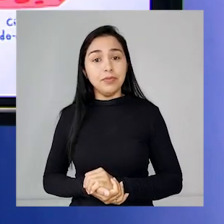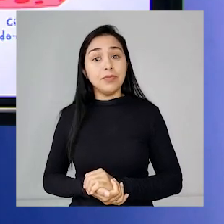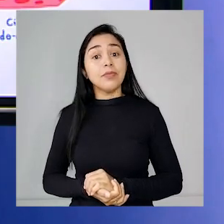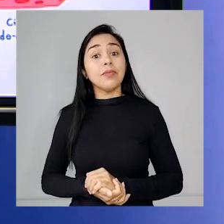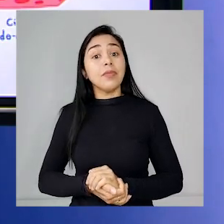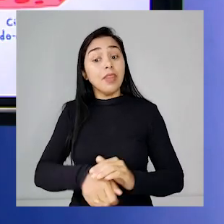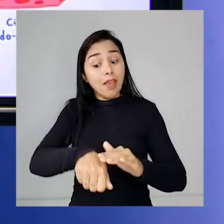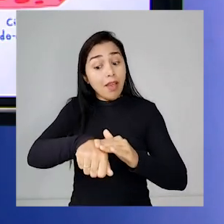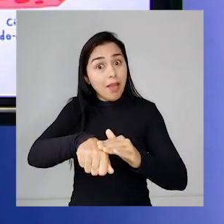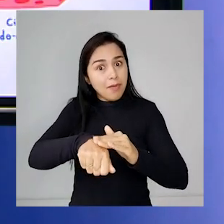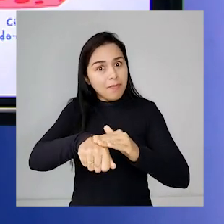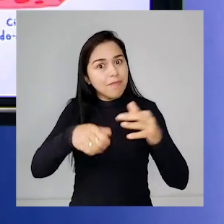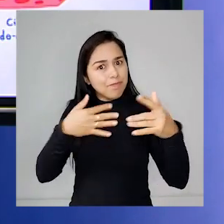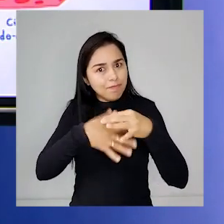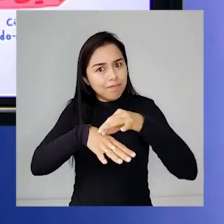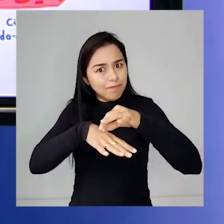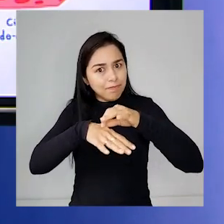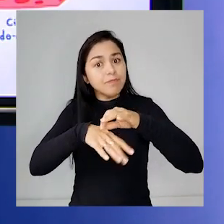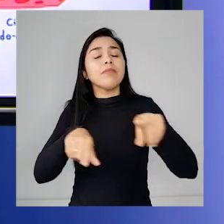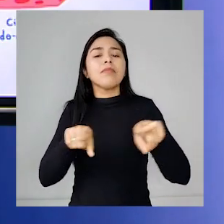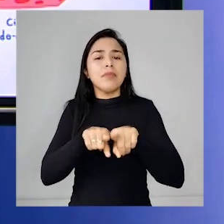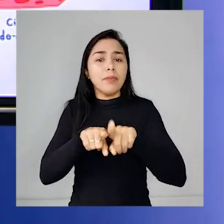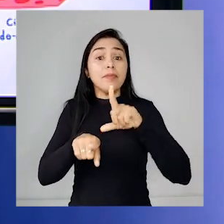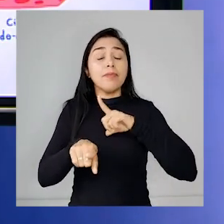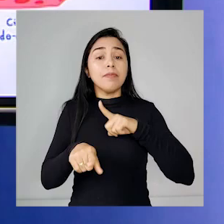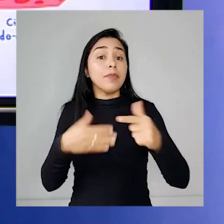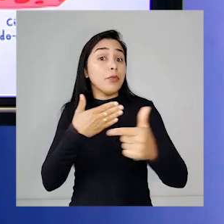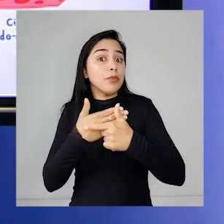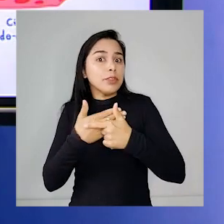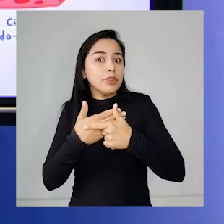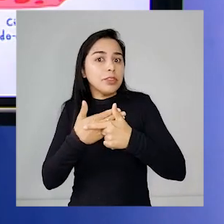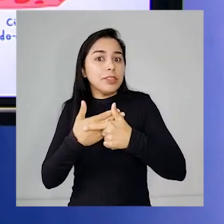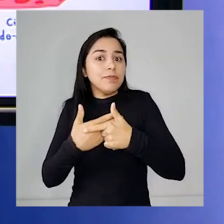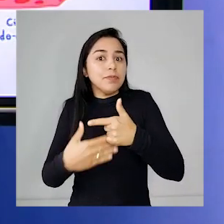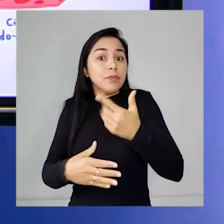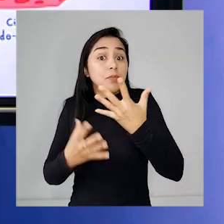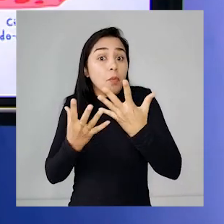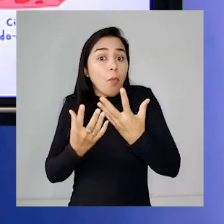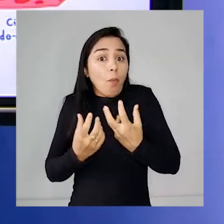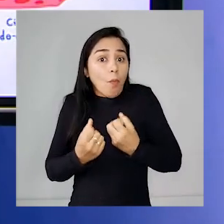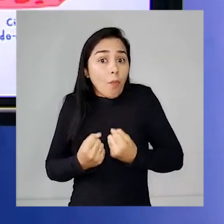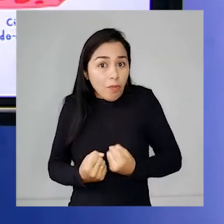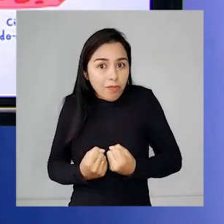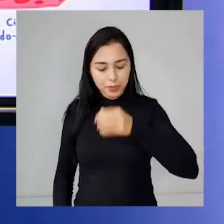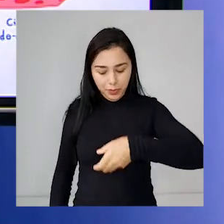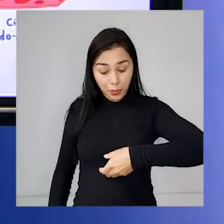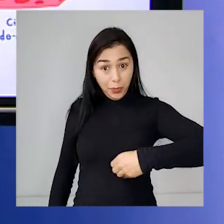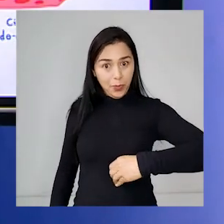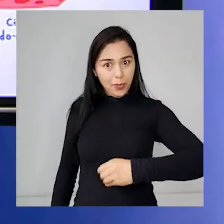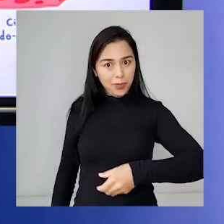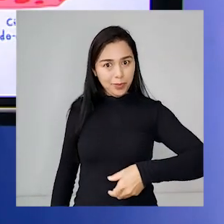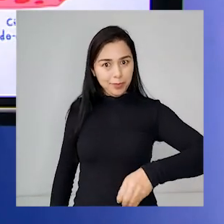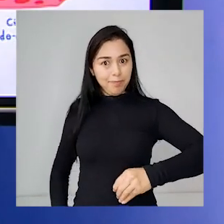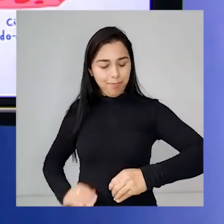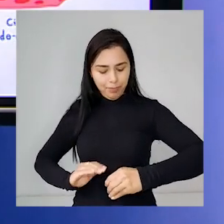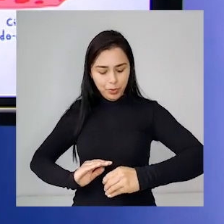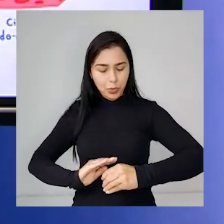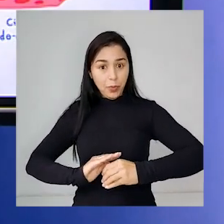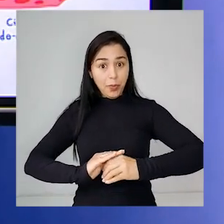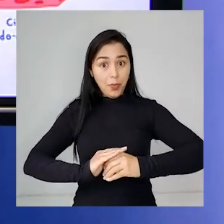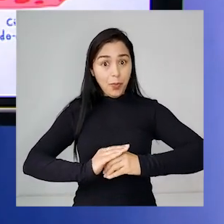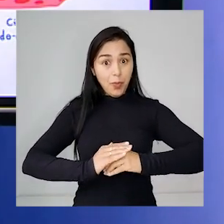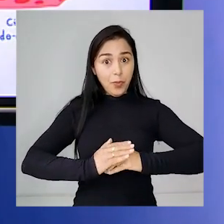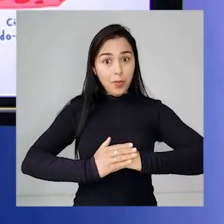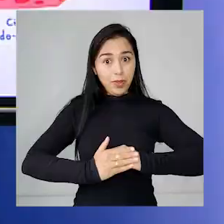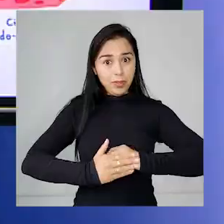a absorção em alguns órgãos do nosso corpo, por exemplo, o intestino. O revestimento